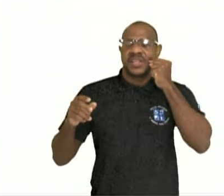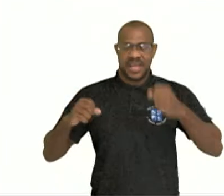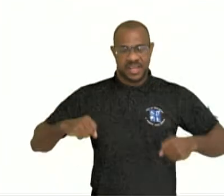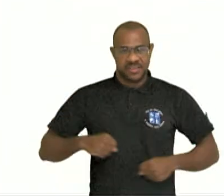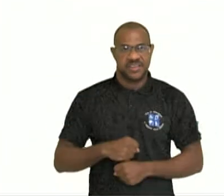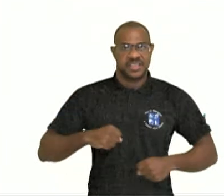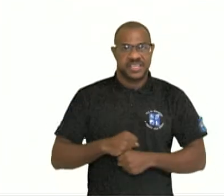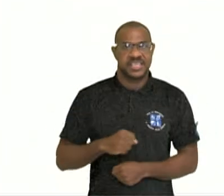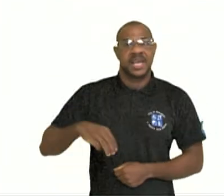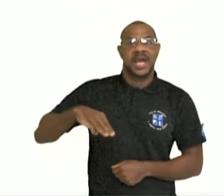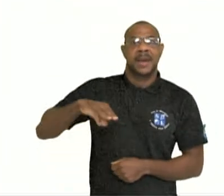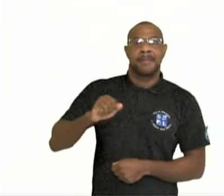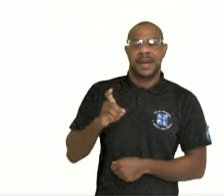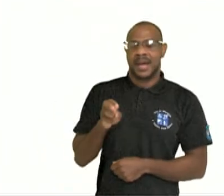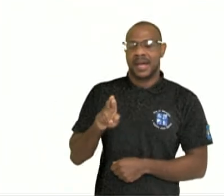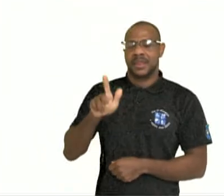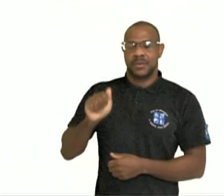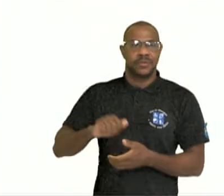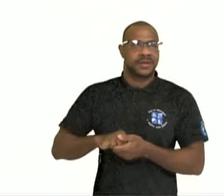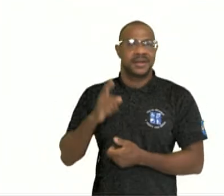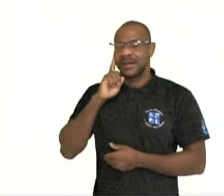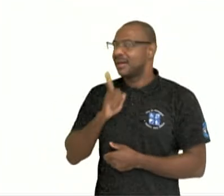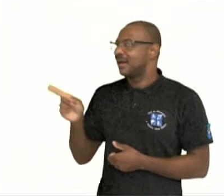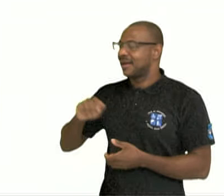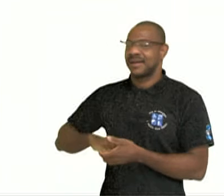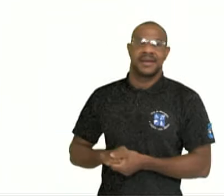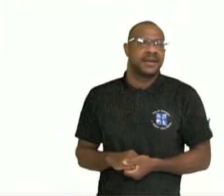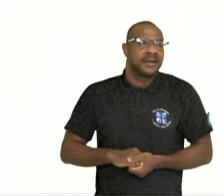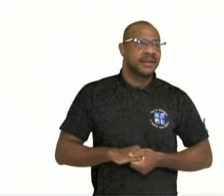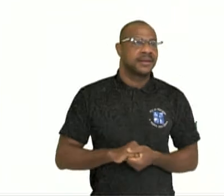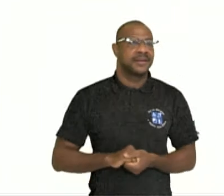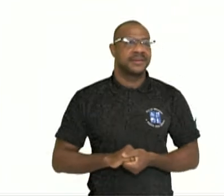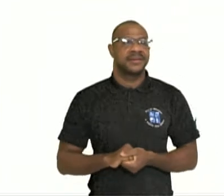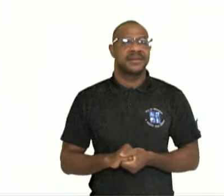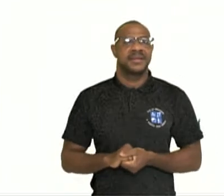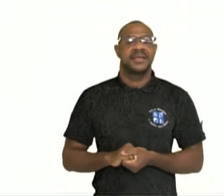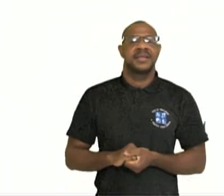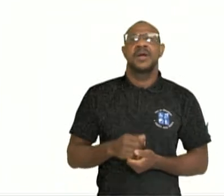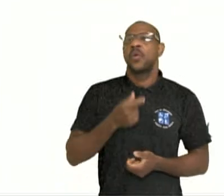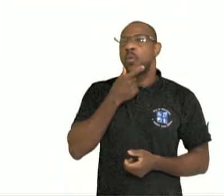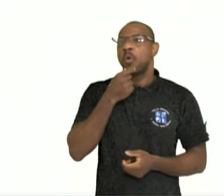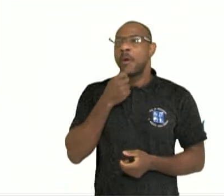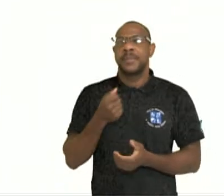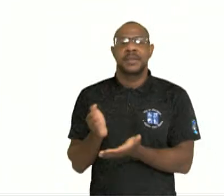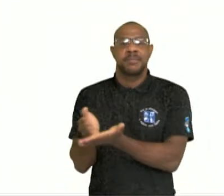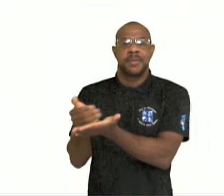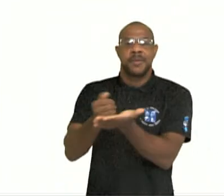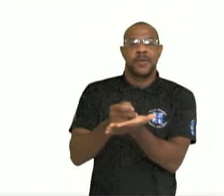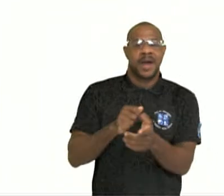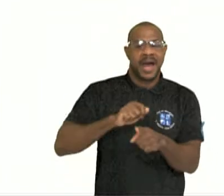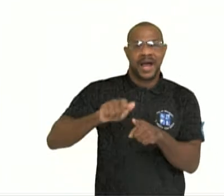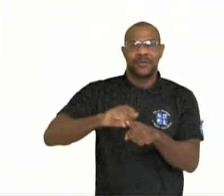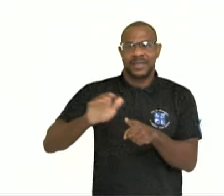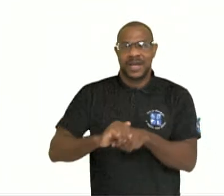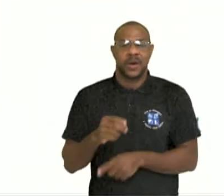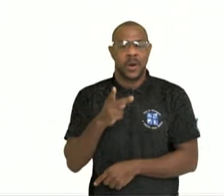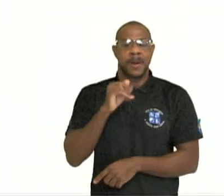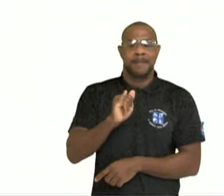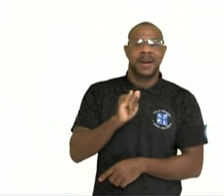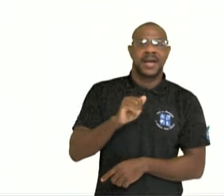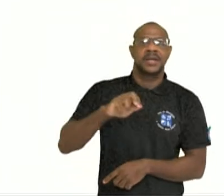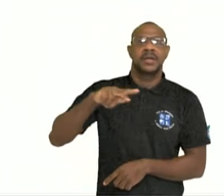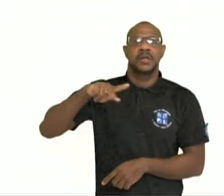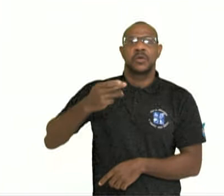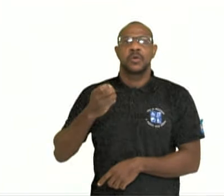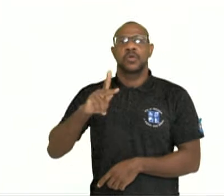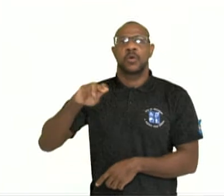Barriga, el papá de Nhonho, o pai do Nhonho. Fácil, né? Tenho certeza que vocês acertaram.